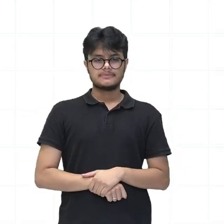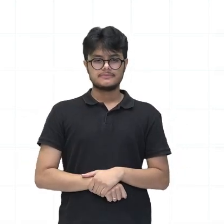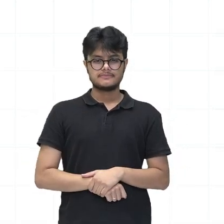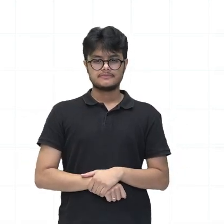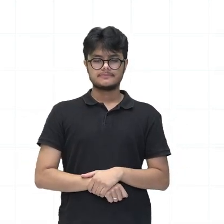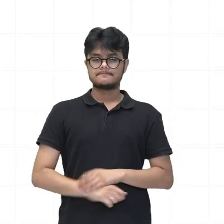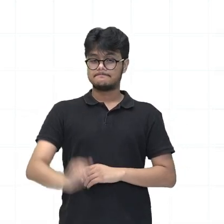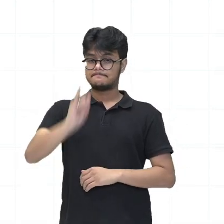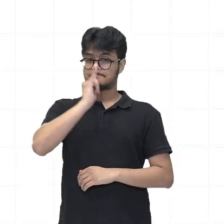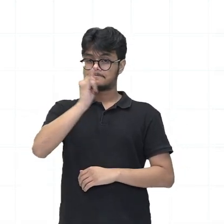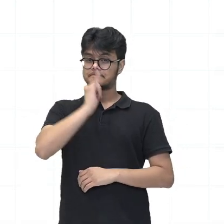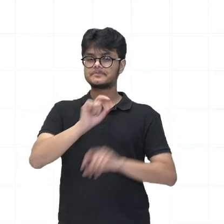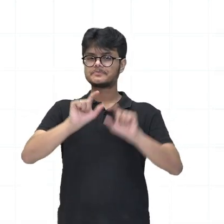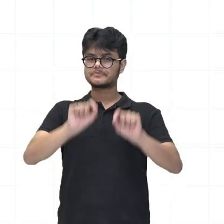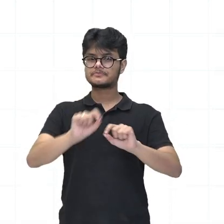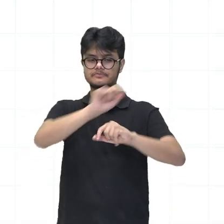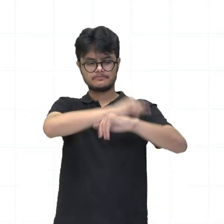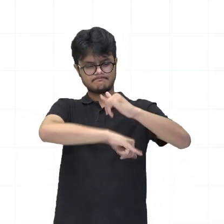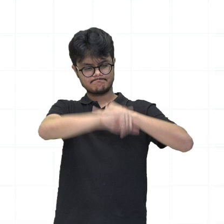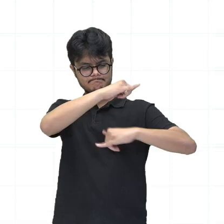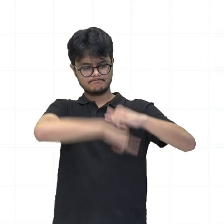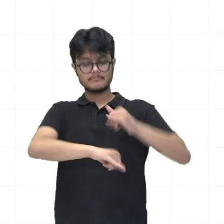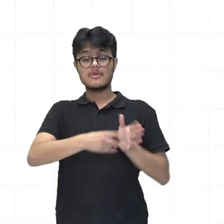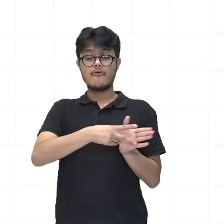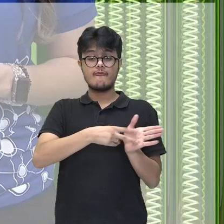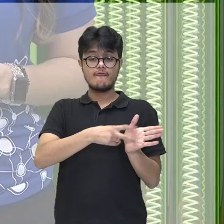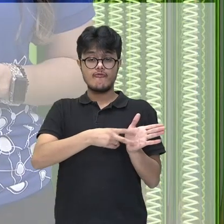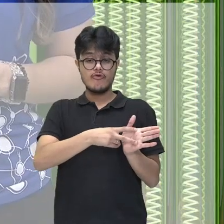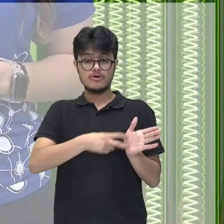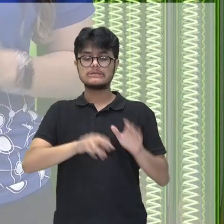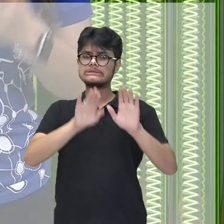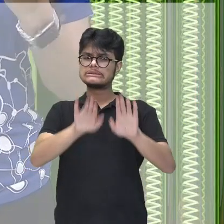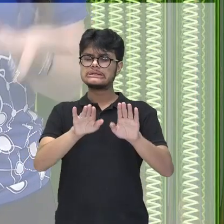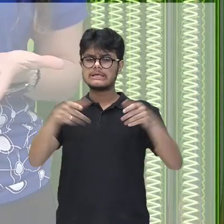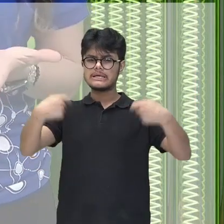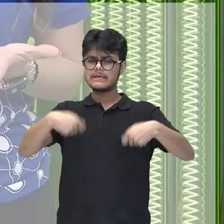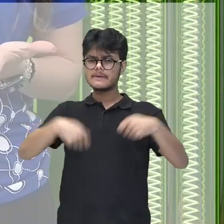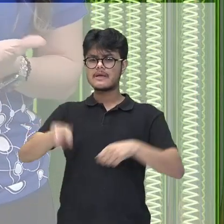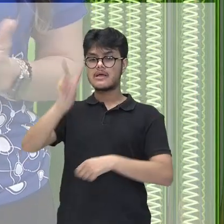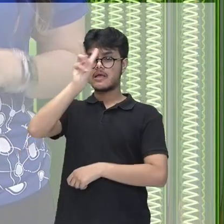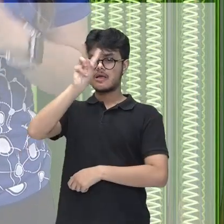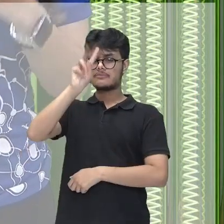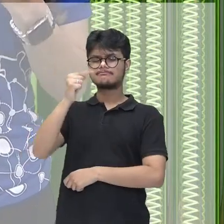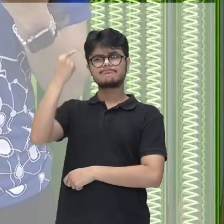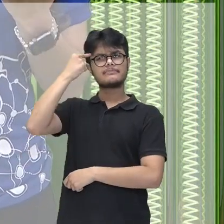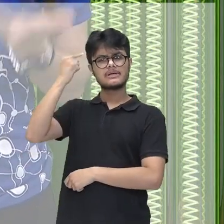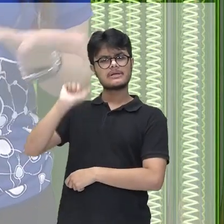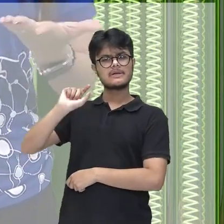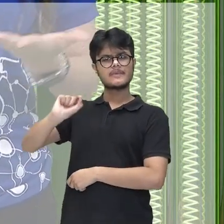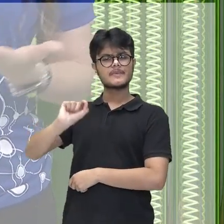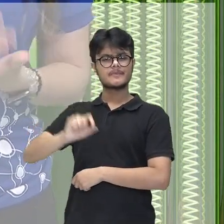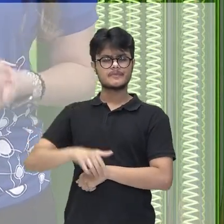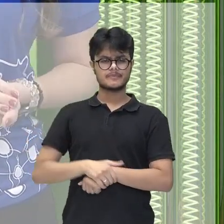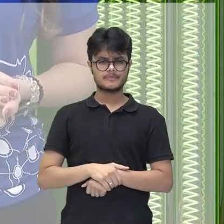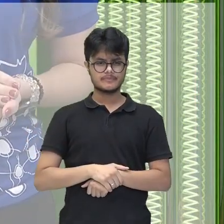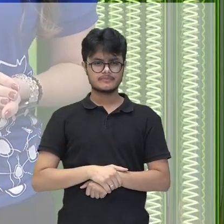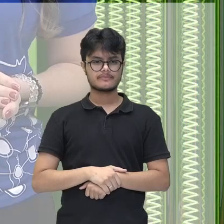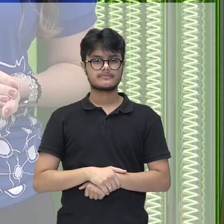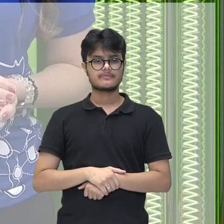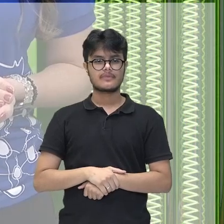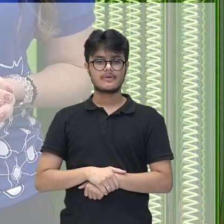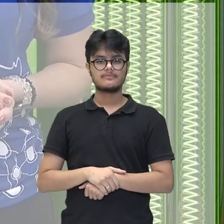em combustíveis fósseis, é importante a gente relacionar a utilização